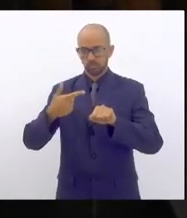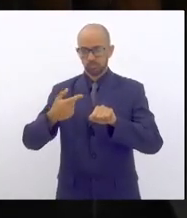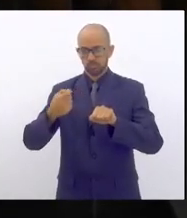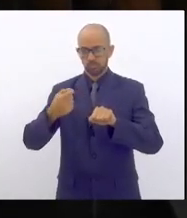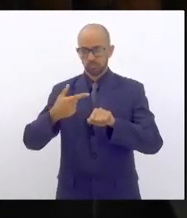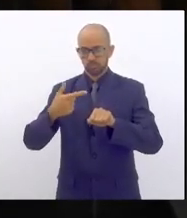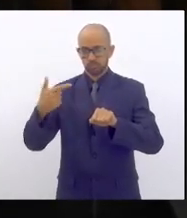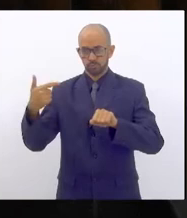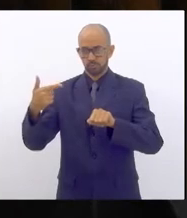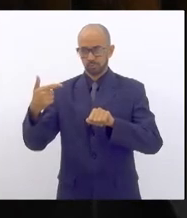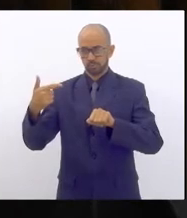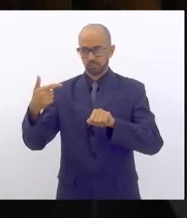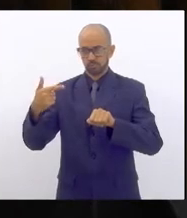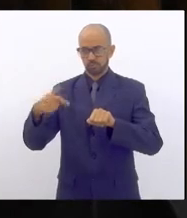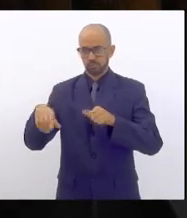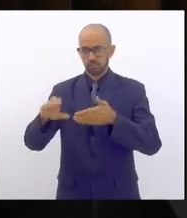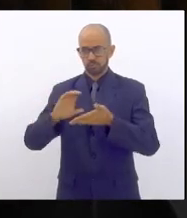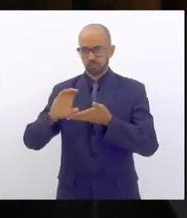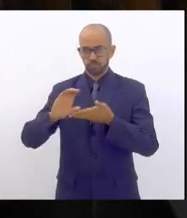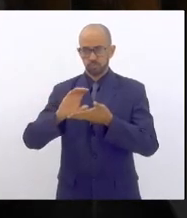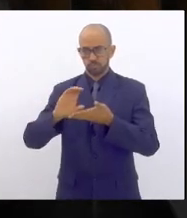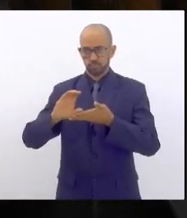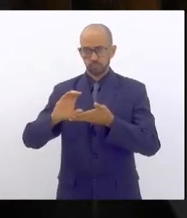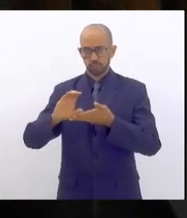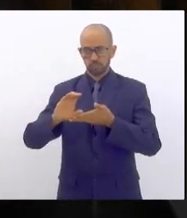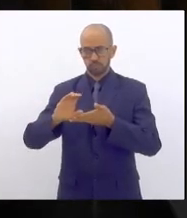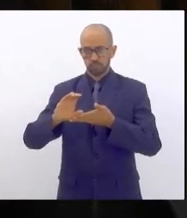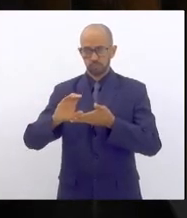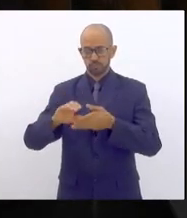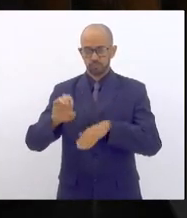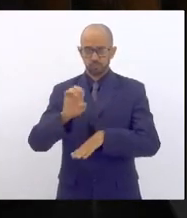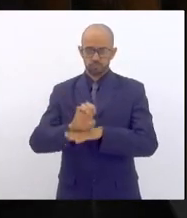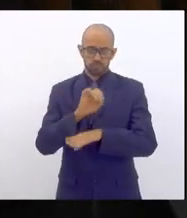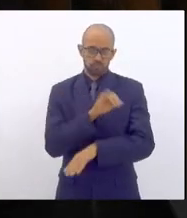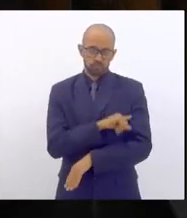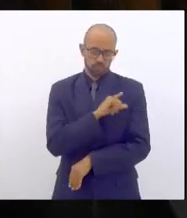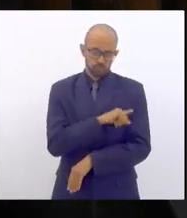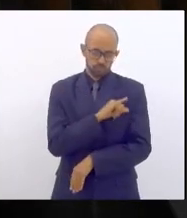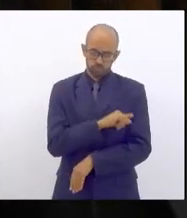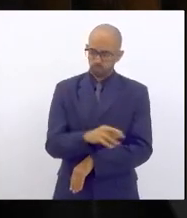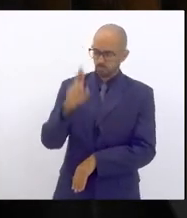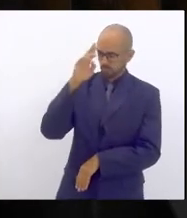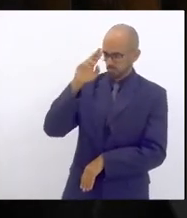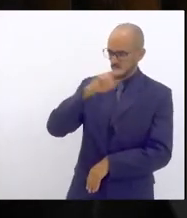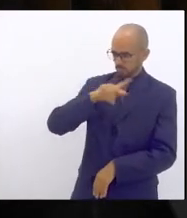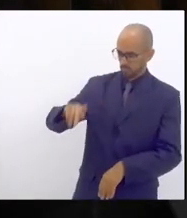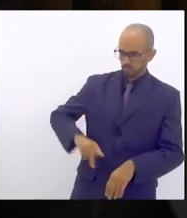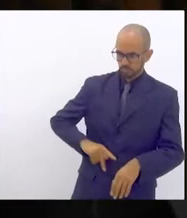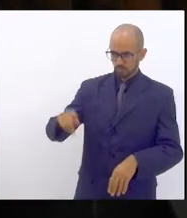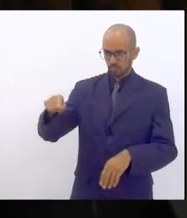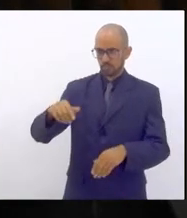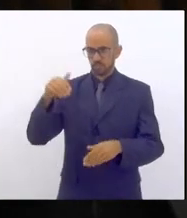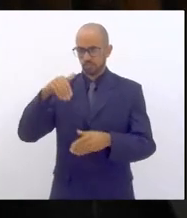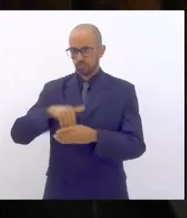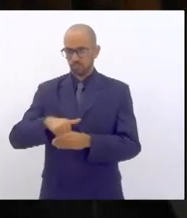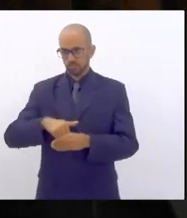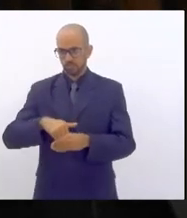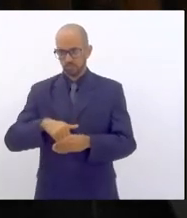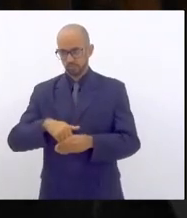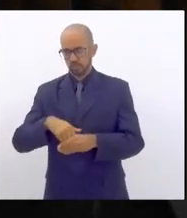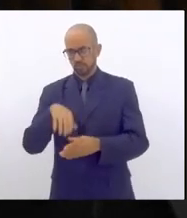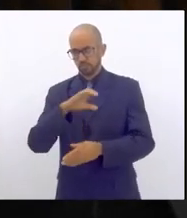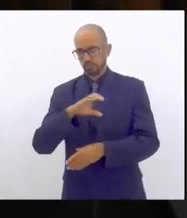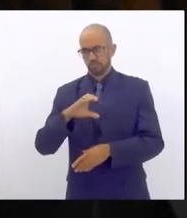202 da Constituição do Estado do Rio de Janeiro. Senhor presidente, dei o parecer na